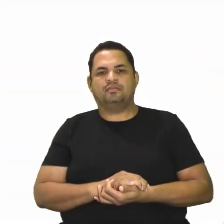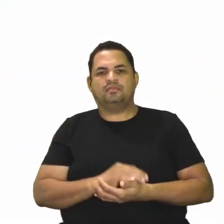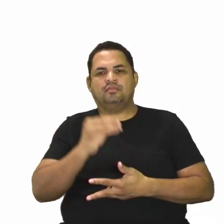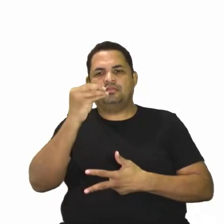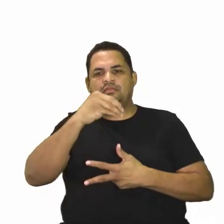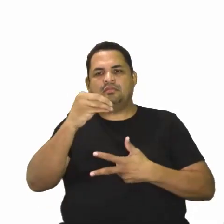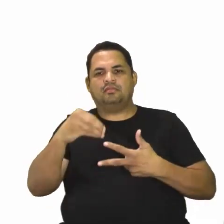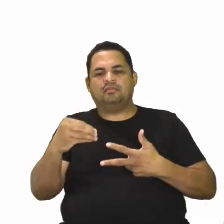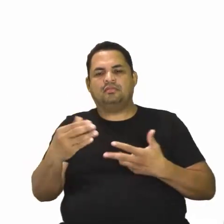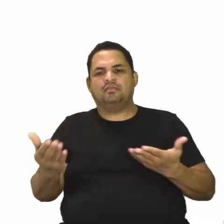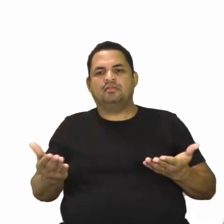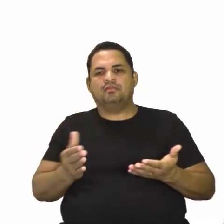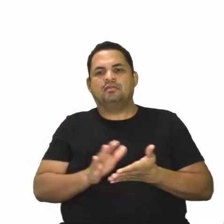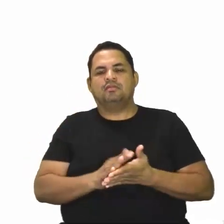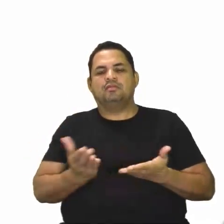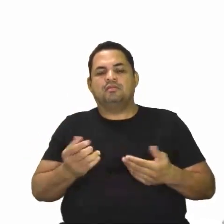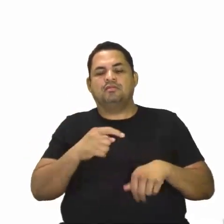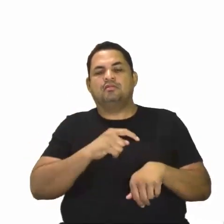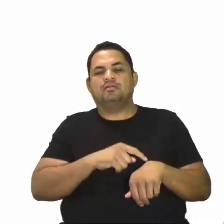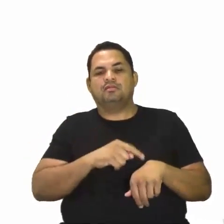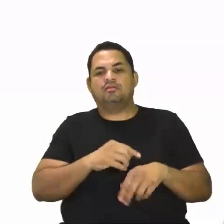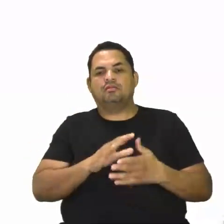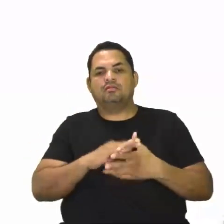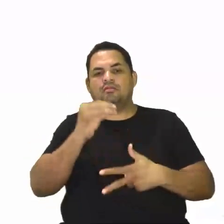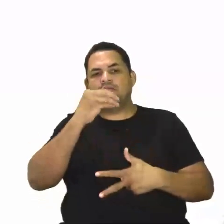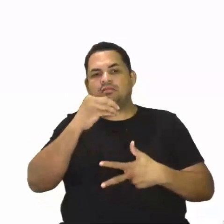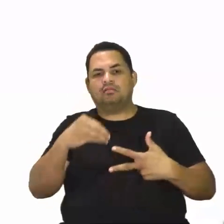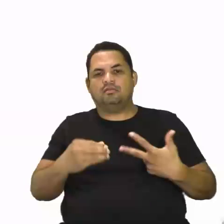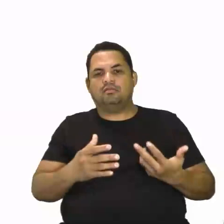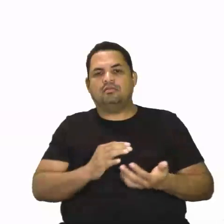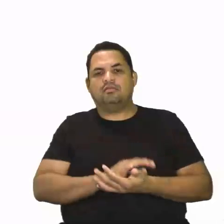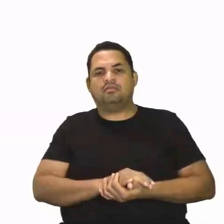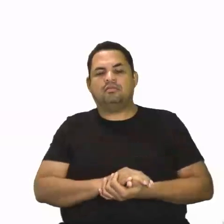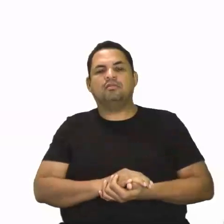Enem, vamos lá, agora é do Enem.